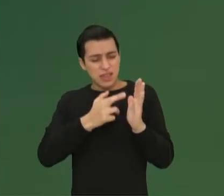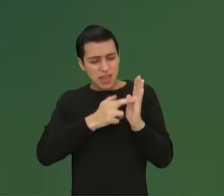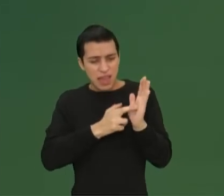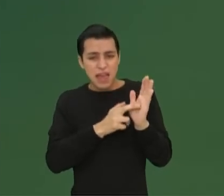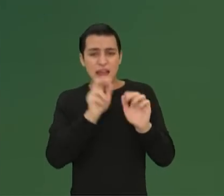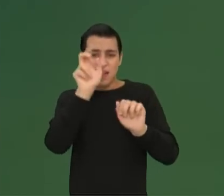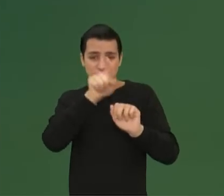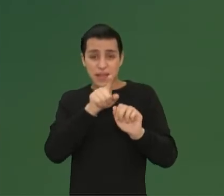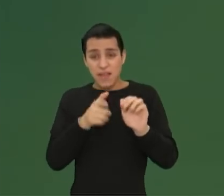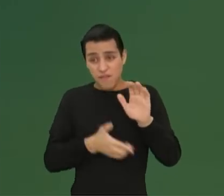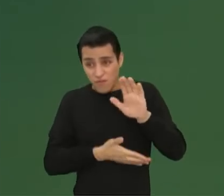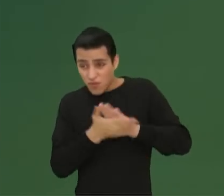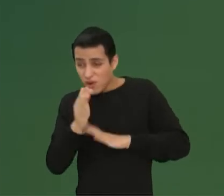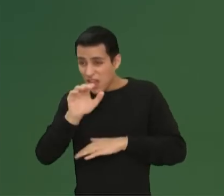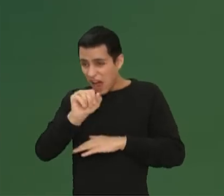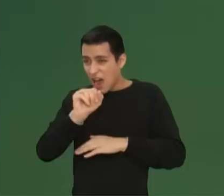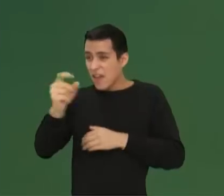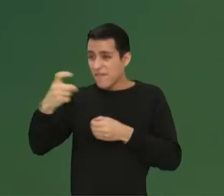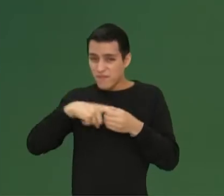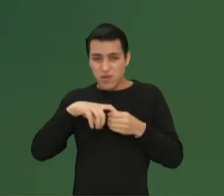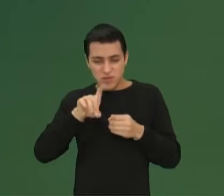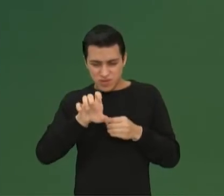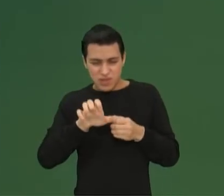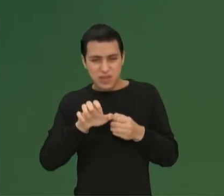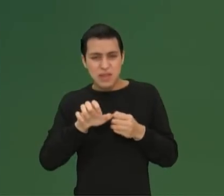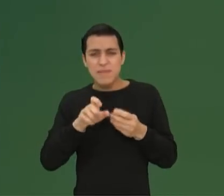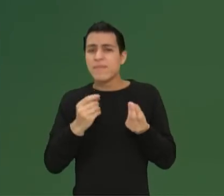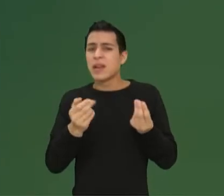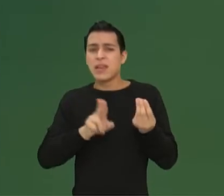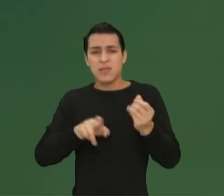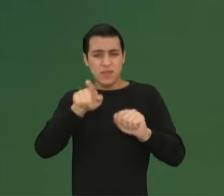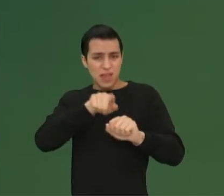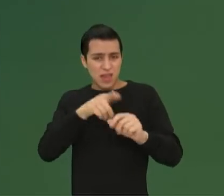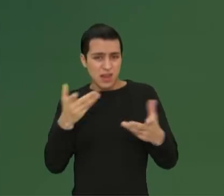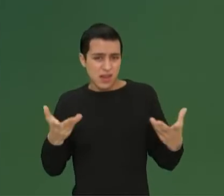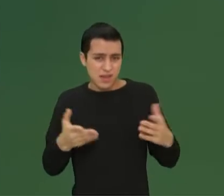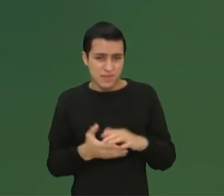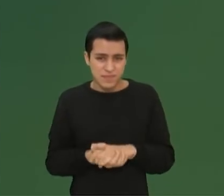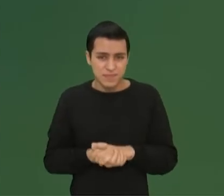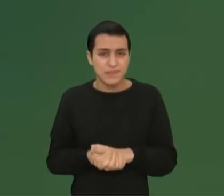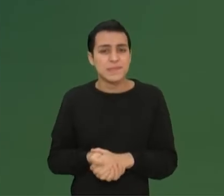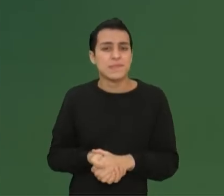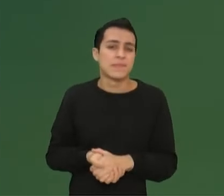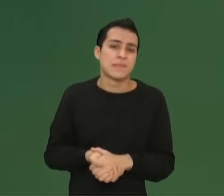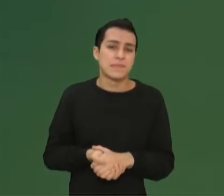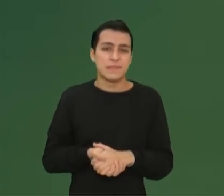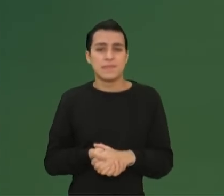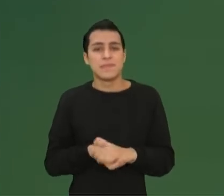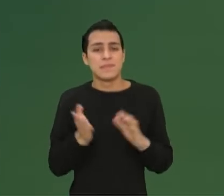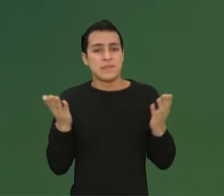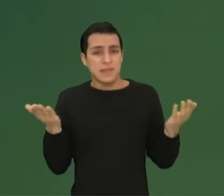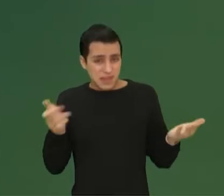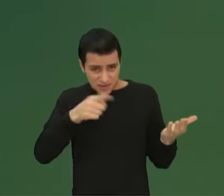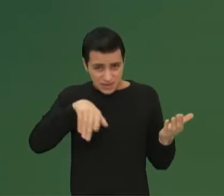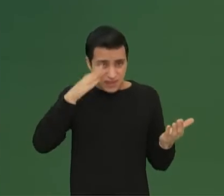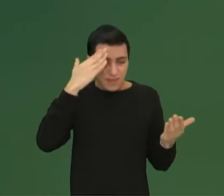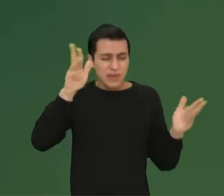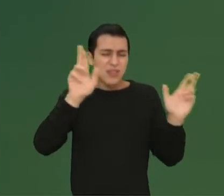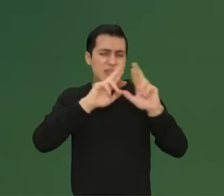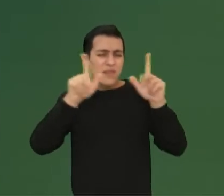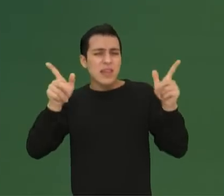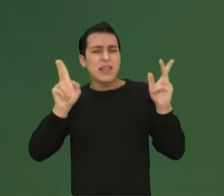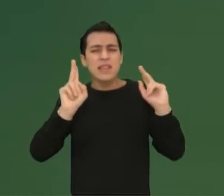eu fui a e volto de, crase para quê? Certo? Então, para saber a